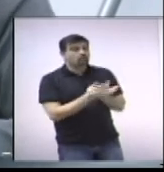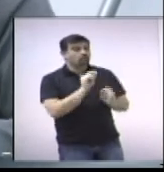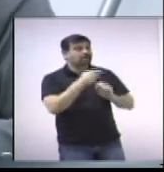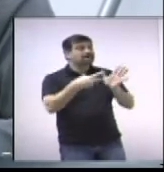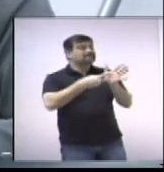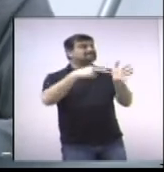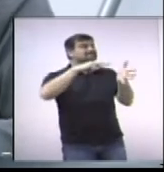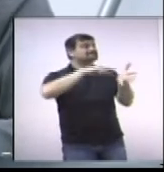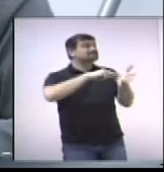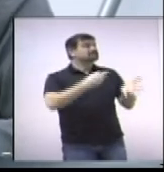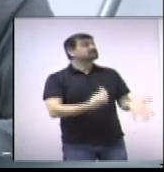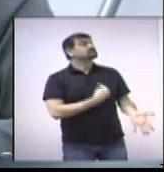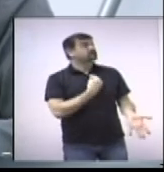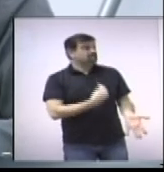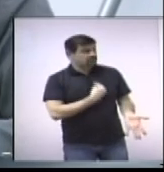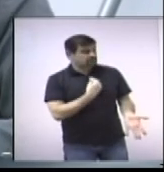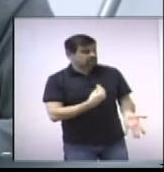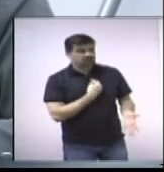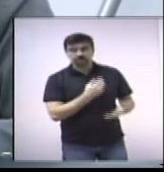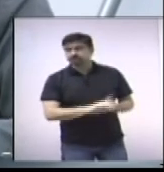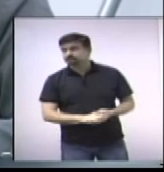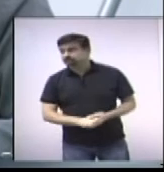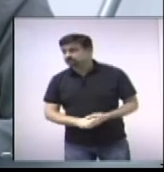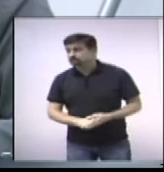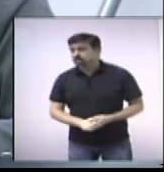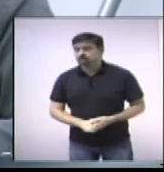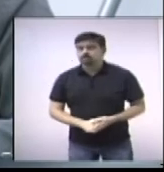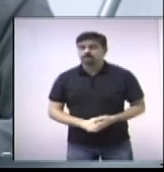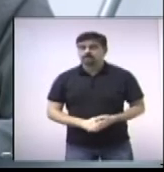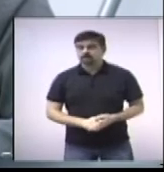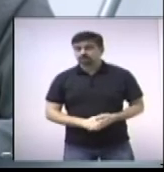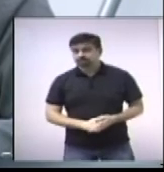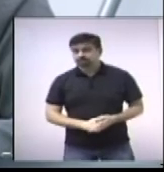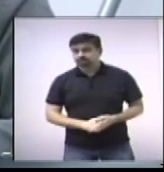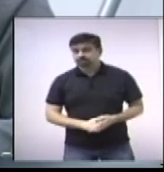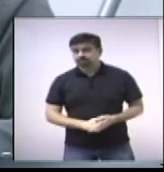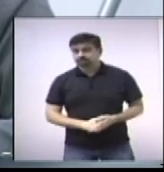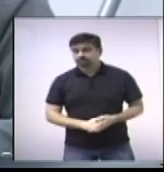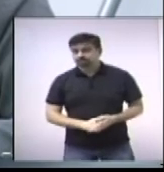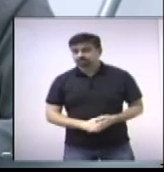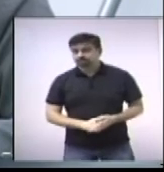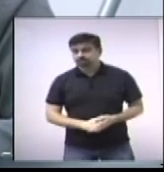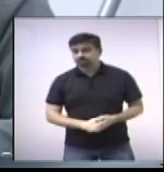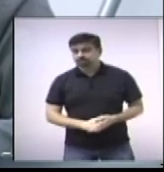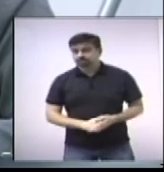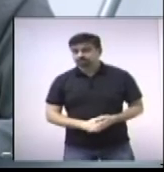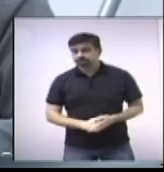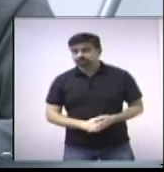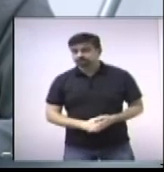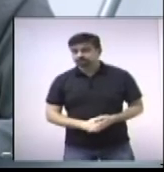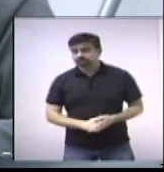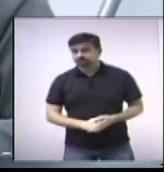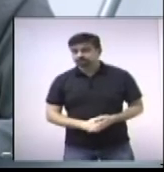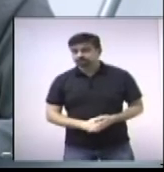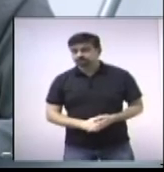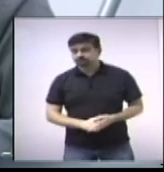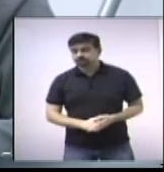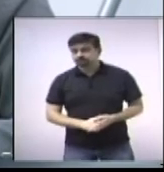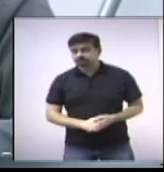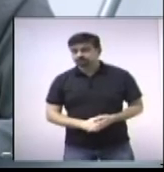sentido da vida. Estou no auge aí já, estou com uma boa idade,